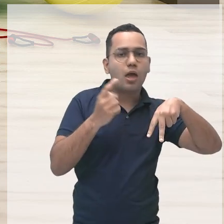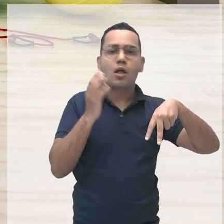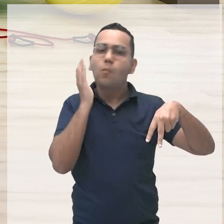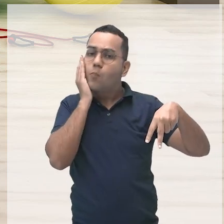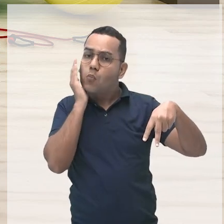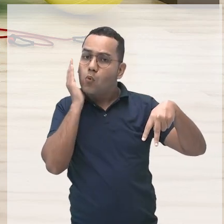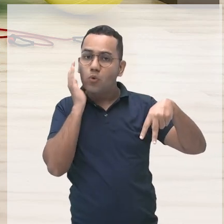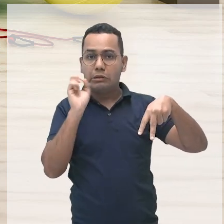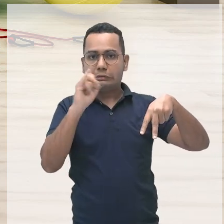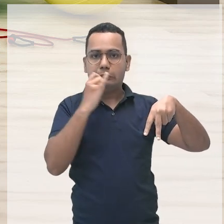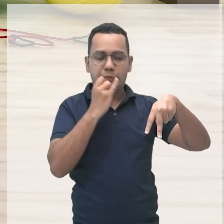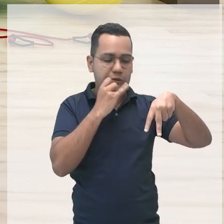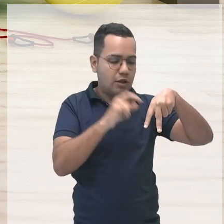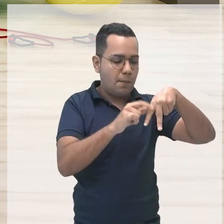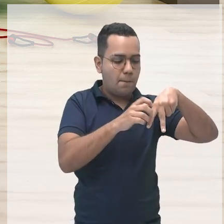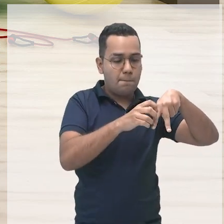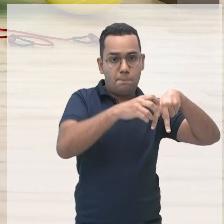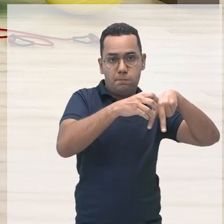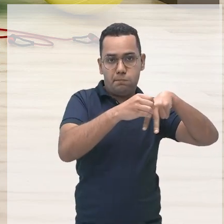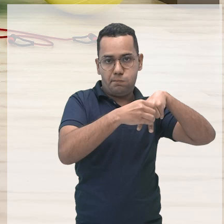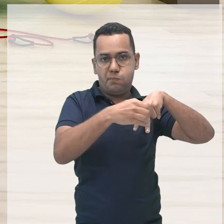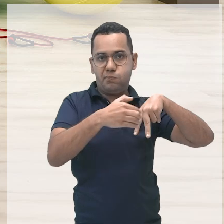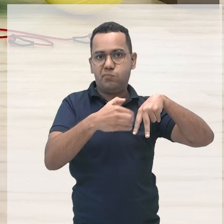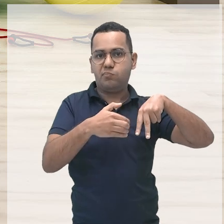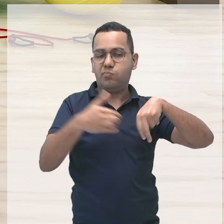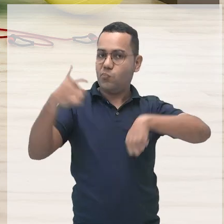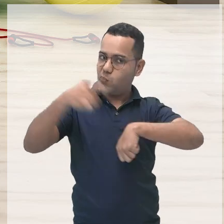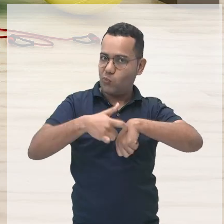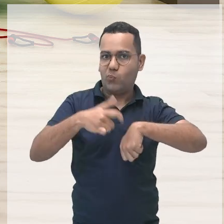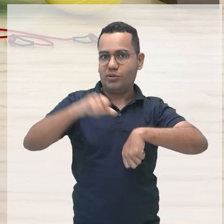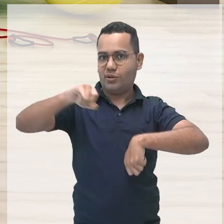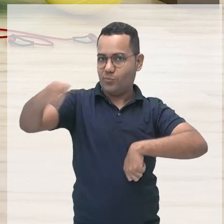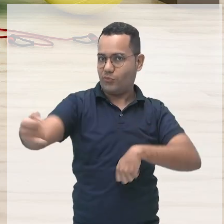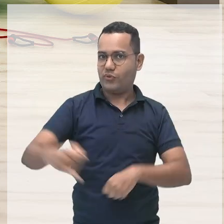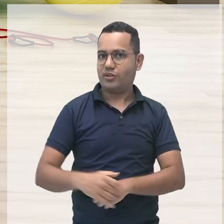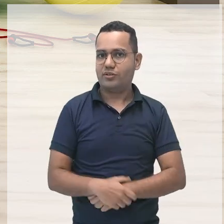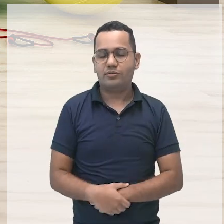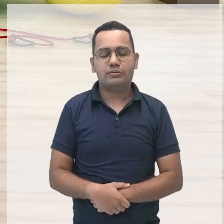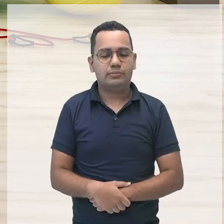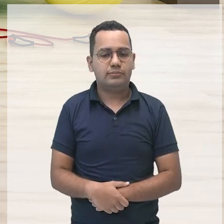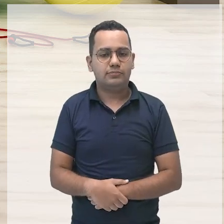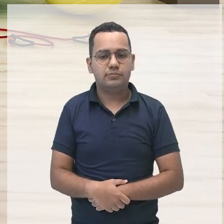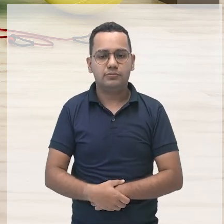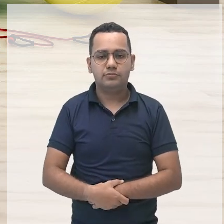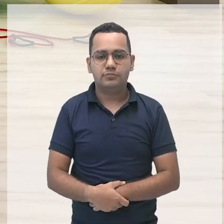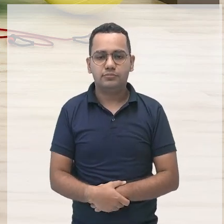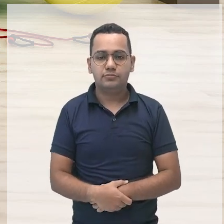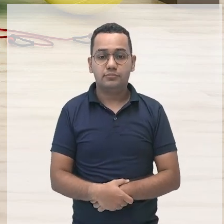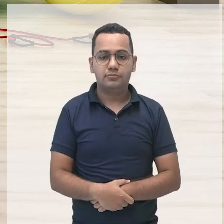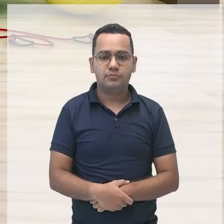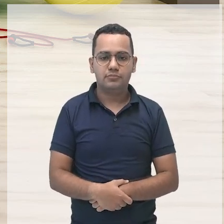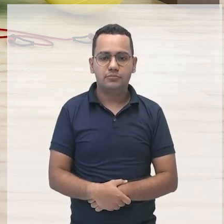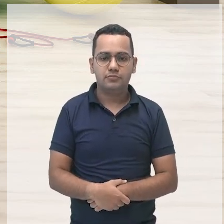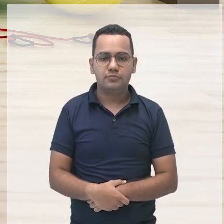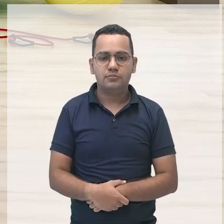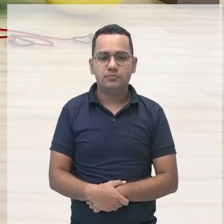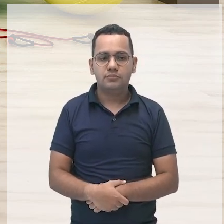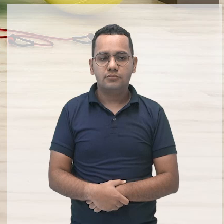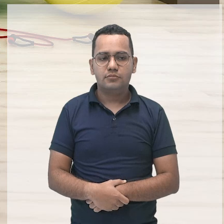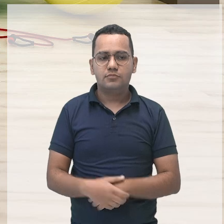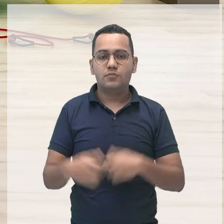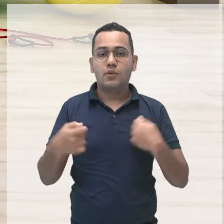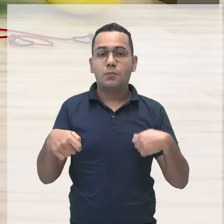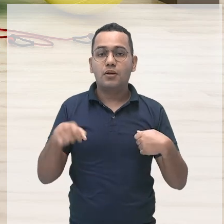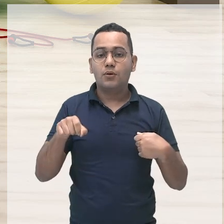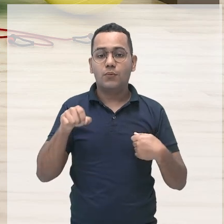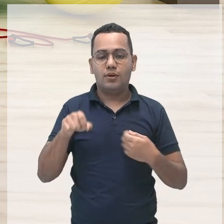pernas torneadas, aí a hora é agora. Então, para começar, o que eu vou fazer? O agachamento, que é um